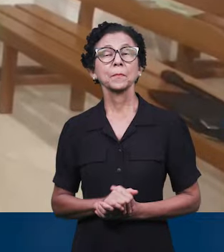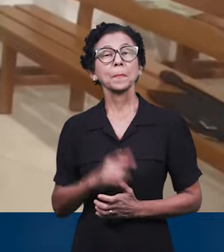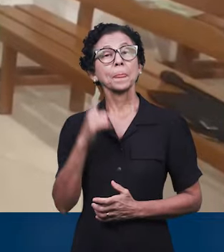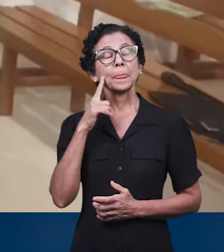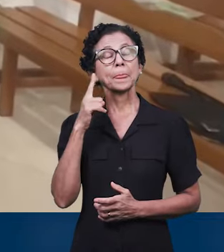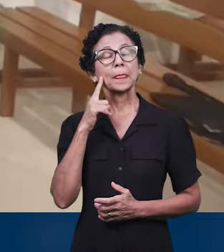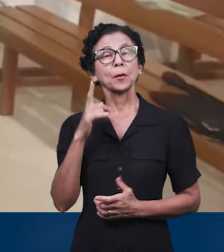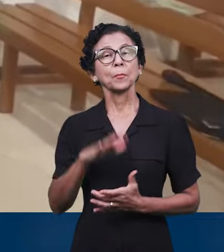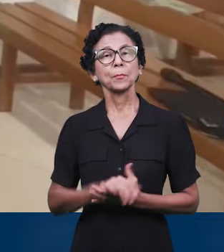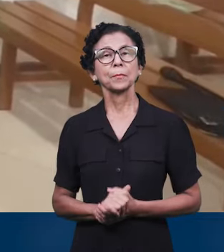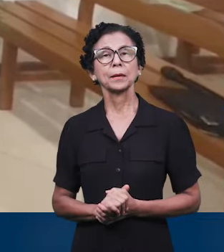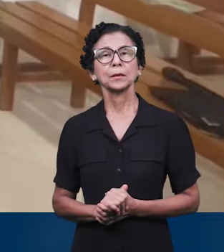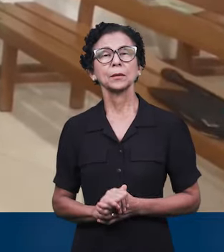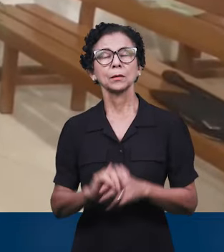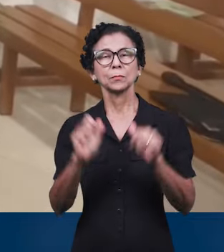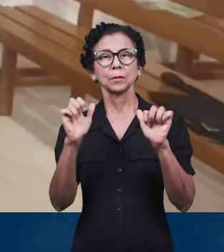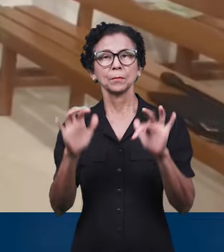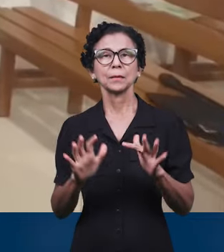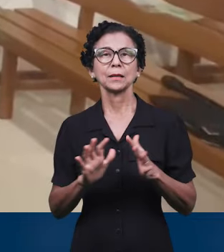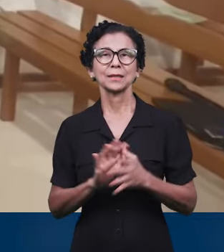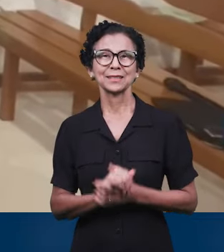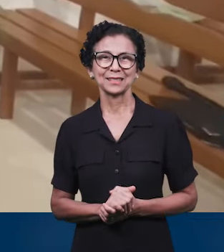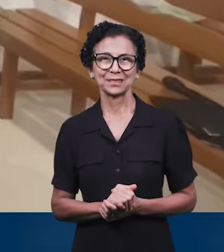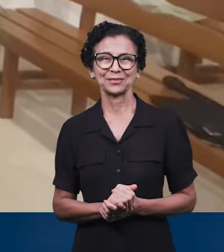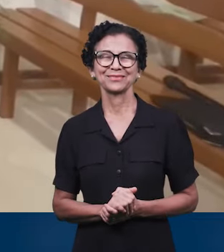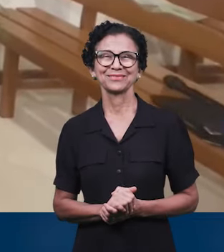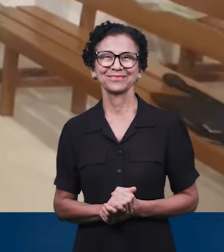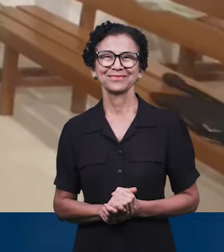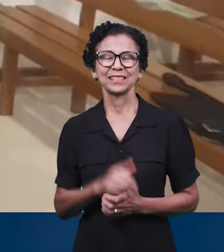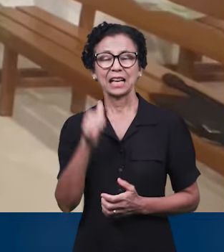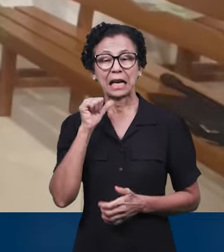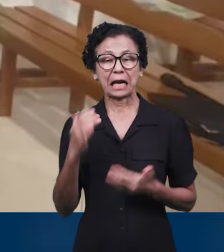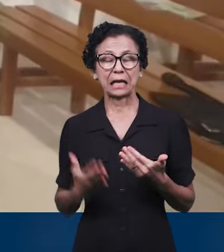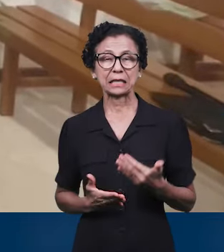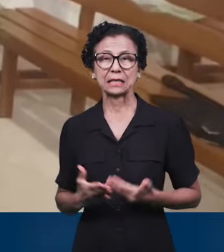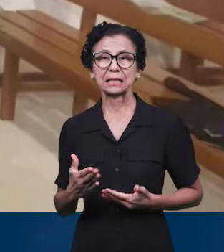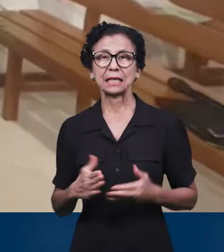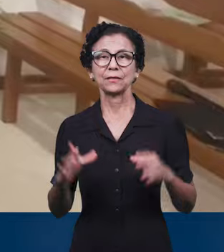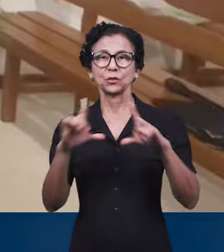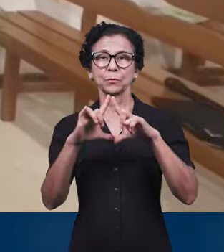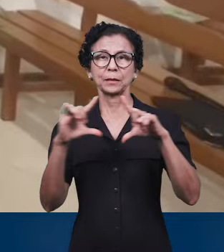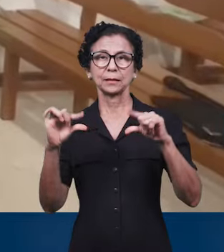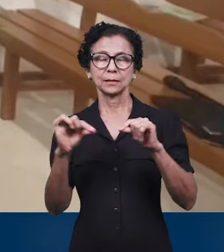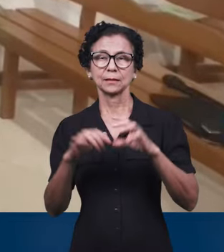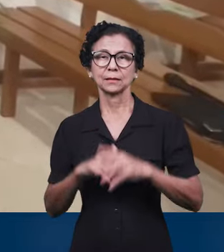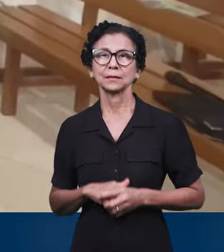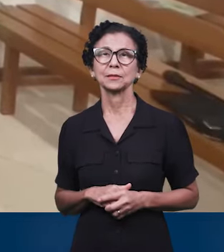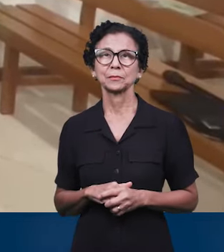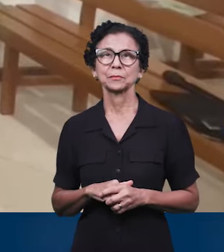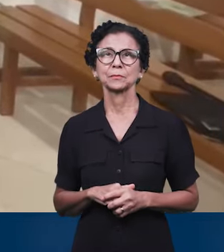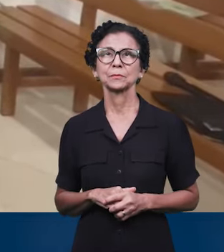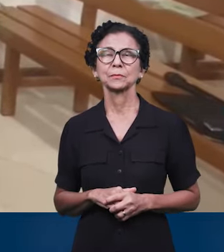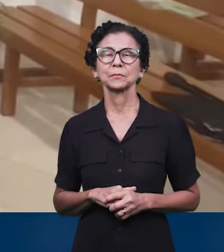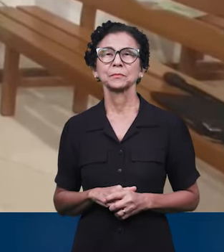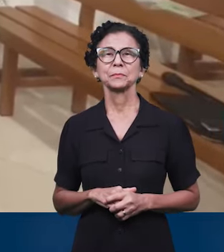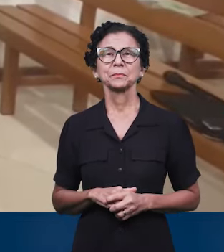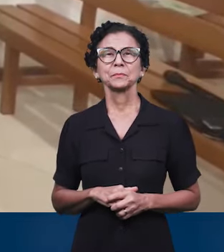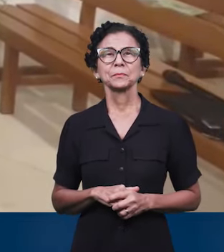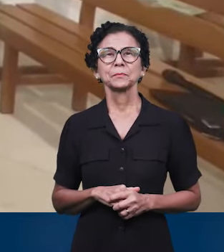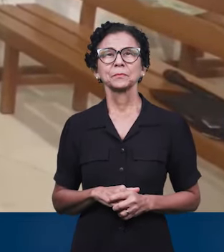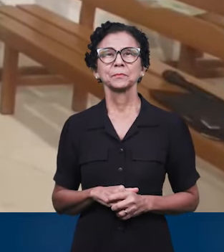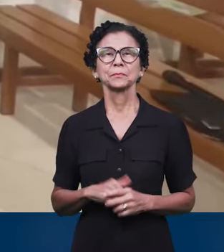Manaim Deus que estão nos assistindo. Nós estamos aqui na Igreja Cristã Maranata de Paracatu, Minas Gerais. Os irmãos do Evangelho